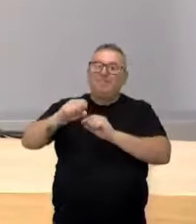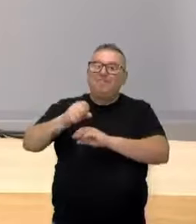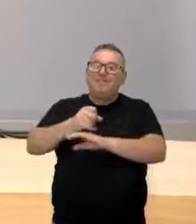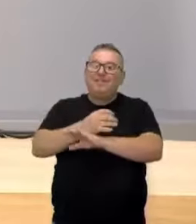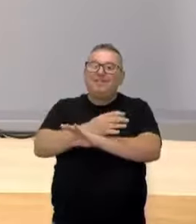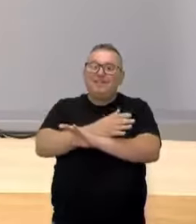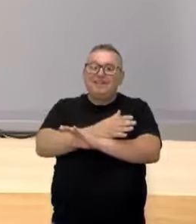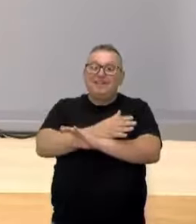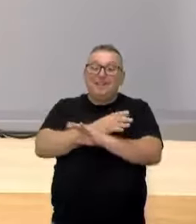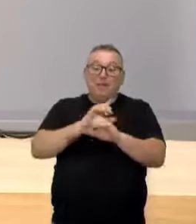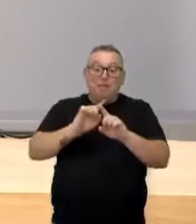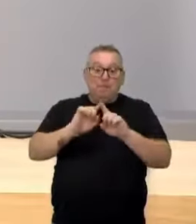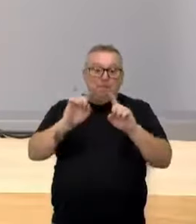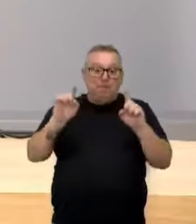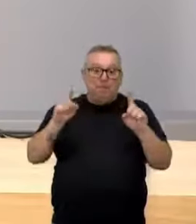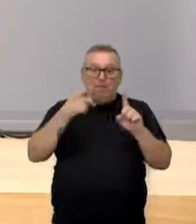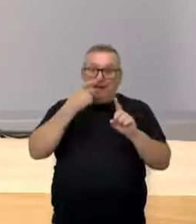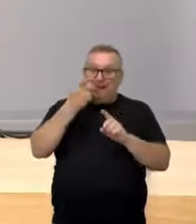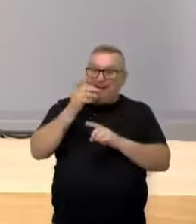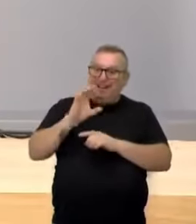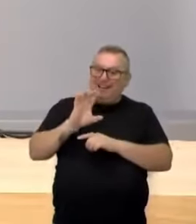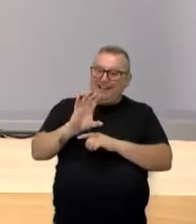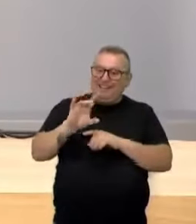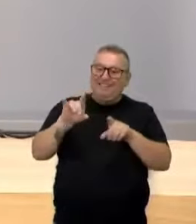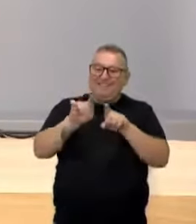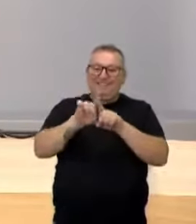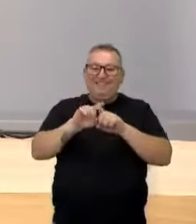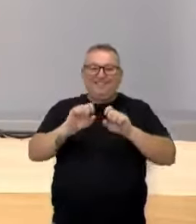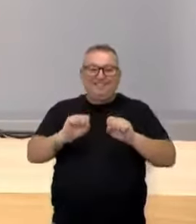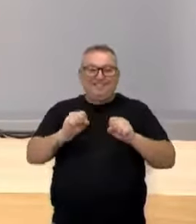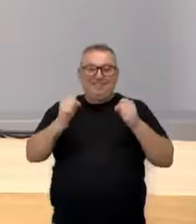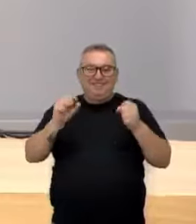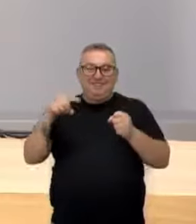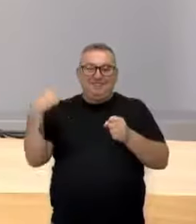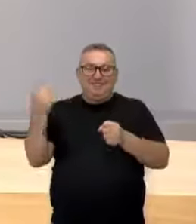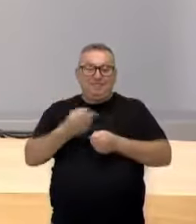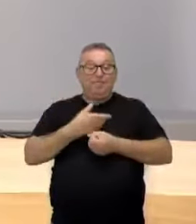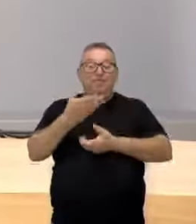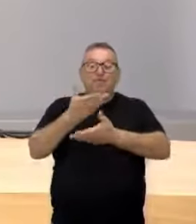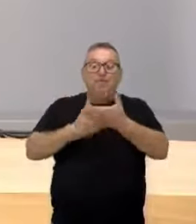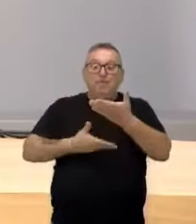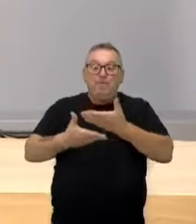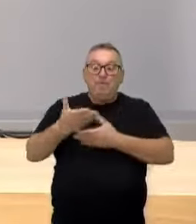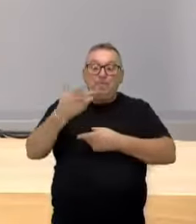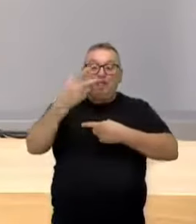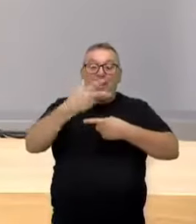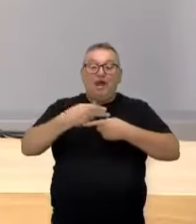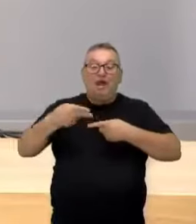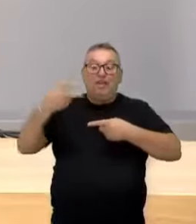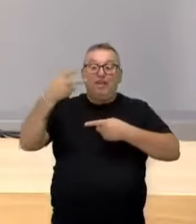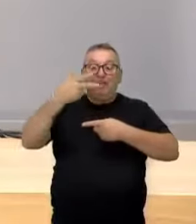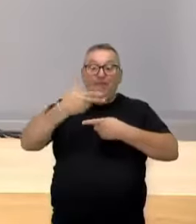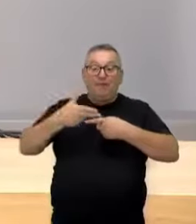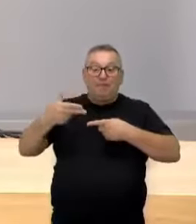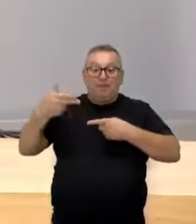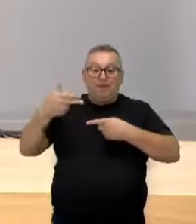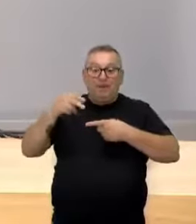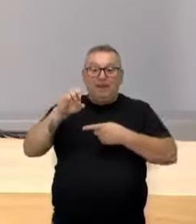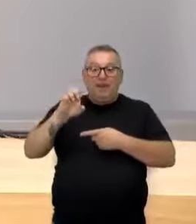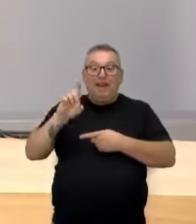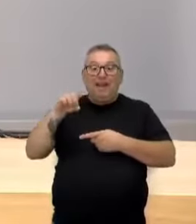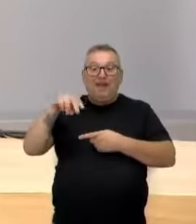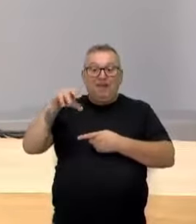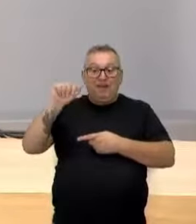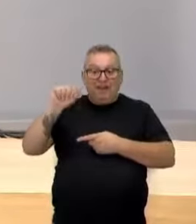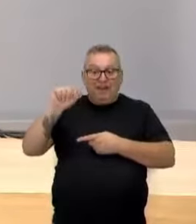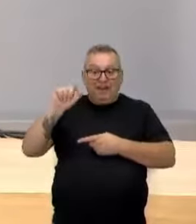socioemocionais. Enfim, para falar disso e reforçar nossas trocas, a EFAP traz a Edna